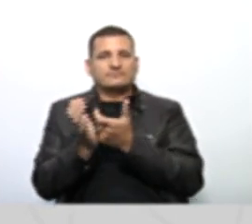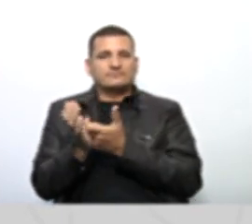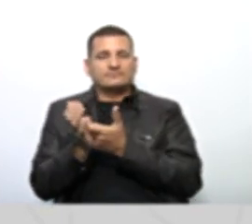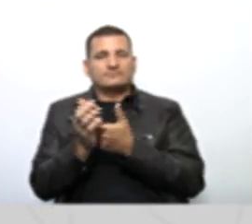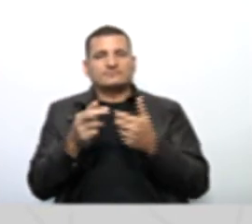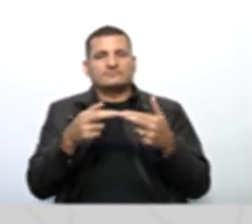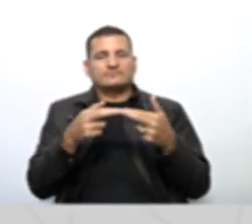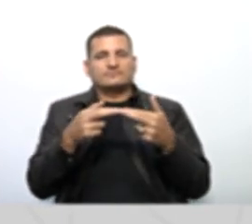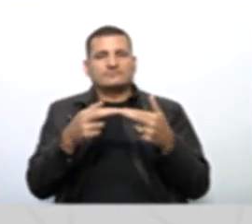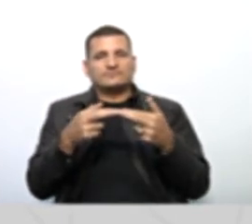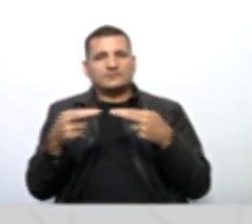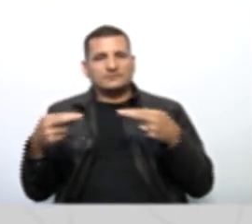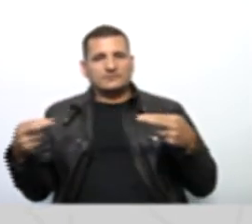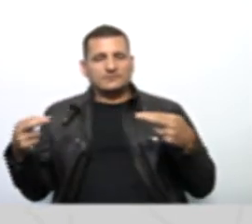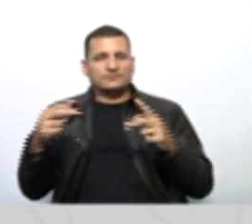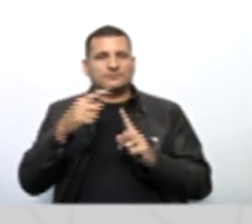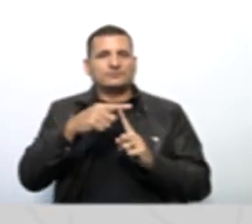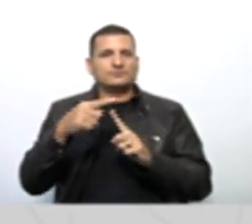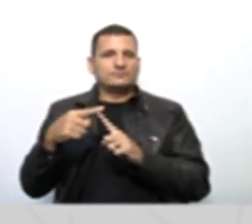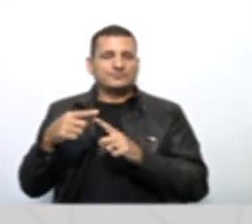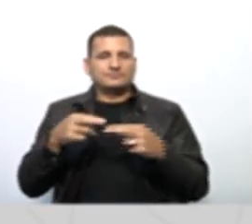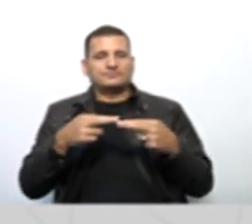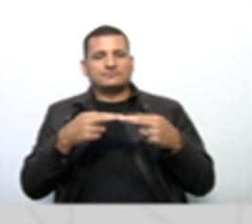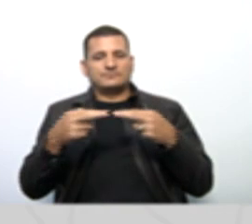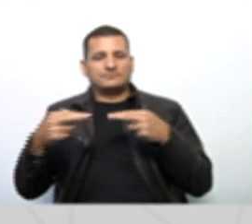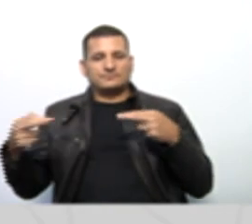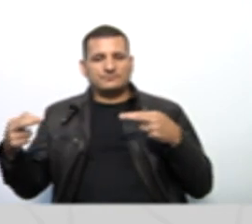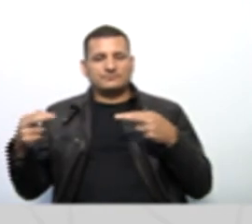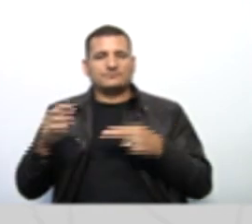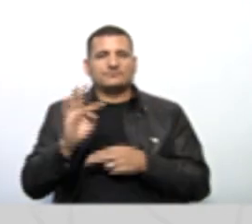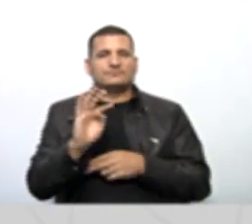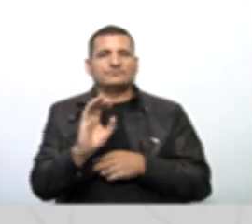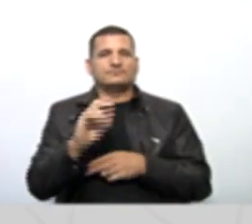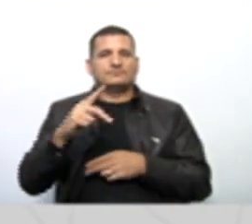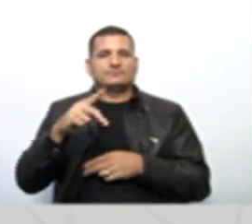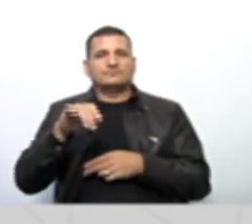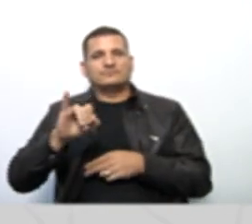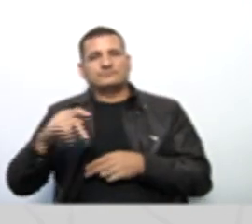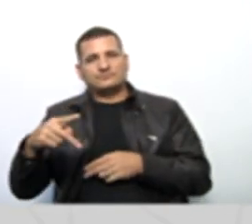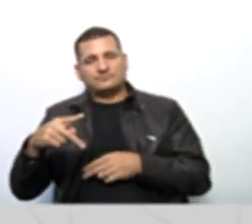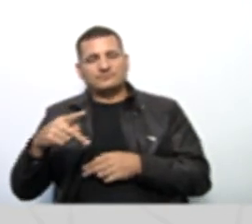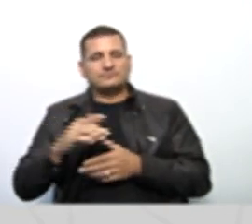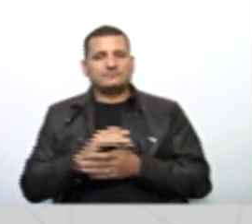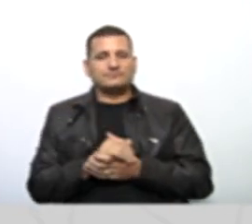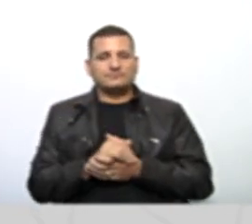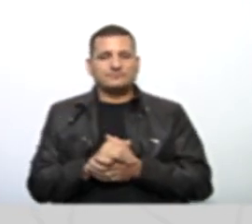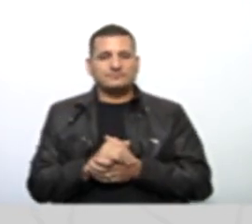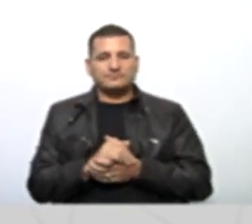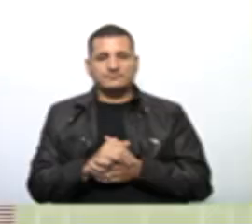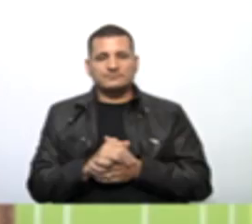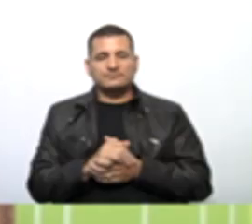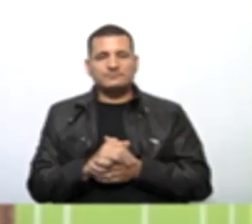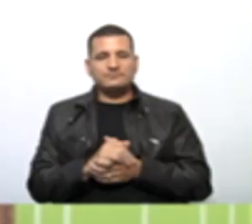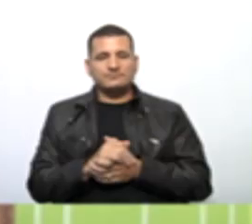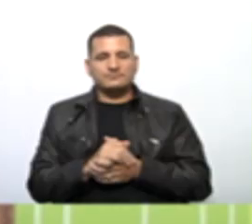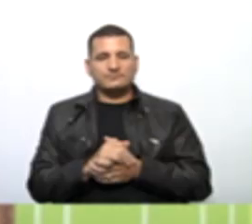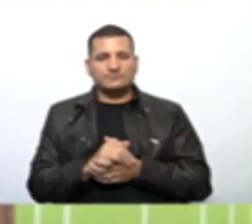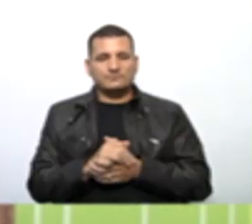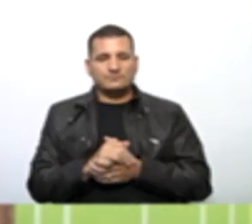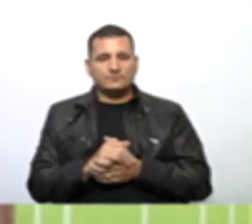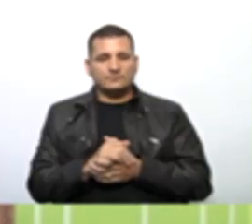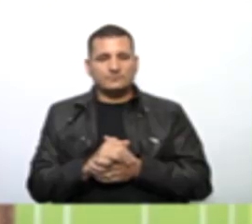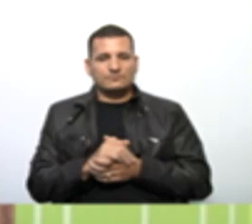topologias o modelo rosa ea fritura tcp ip ok pessoal então vem aqui comigo então